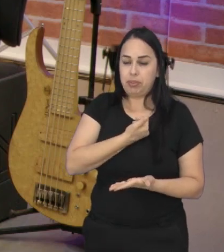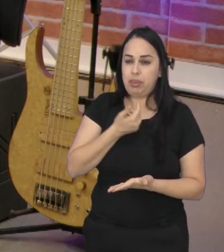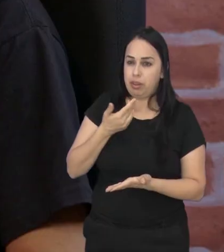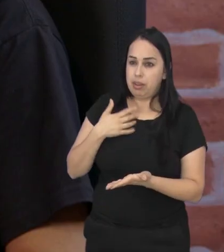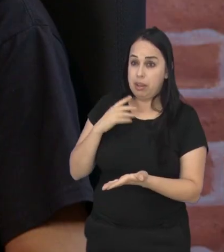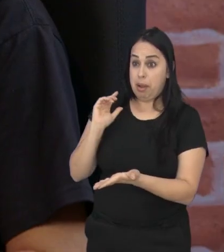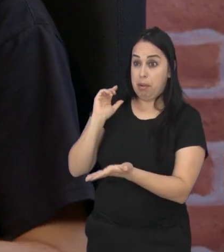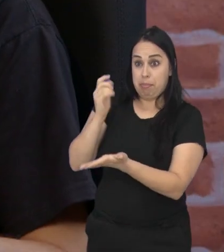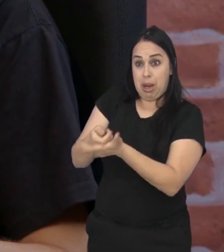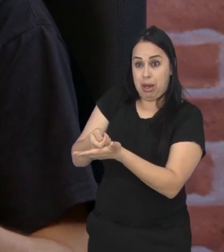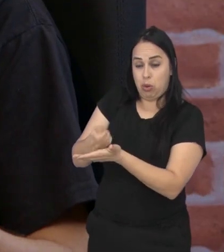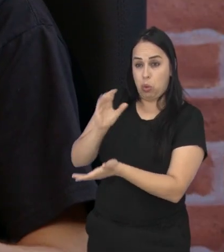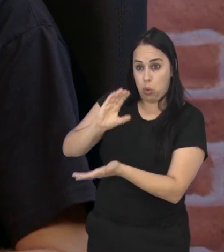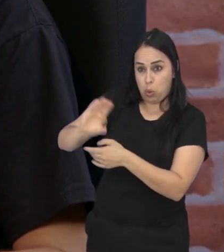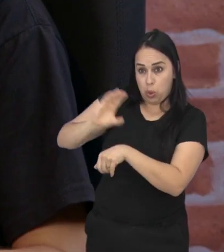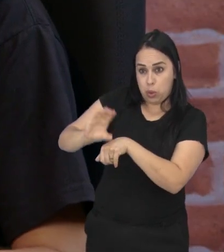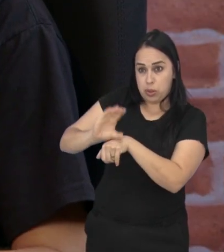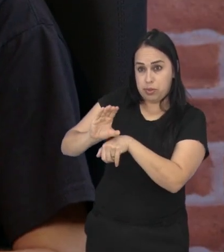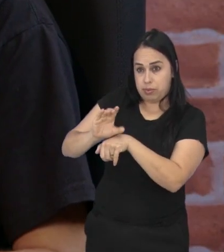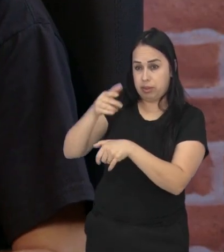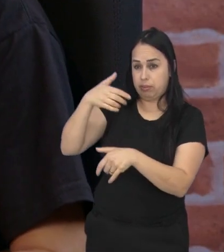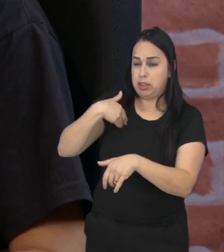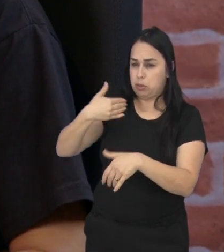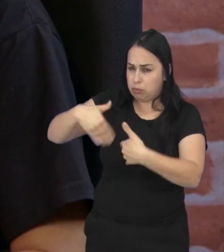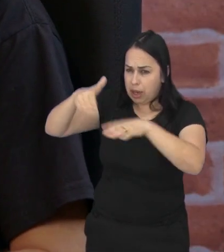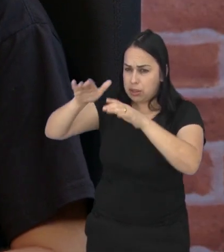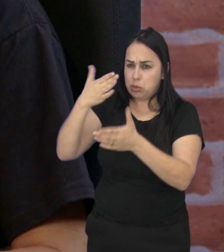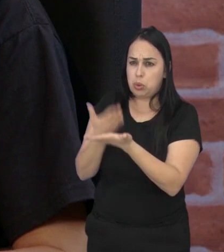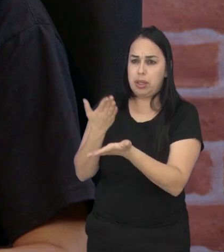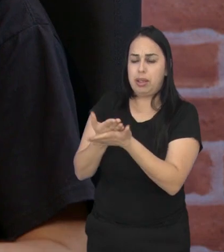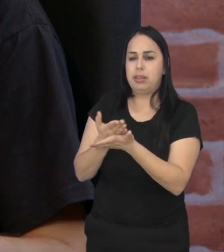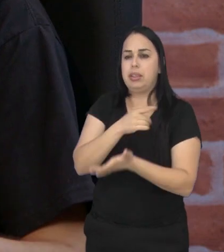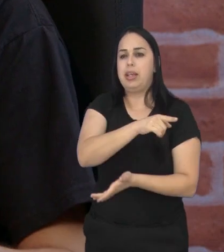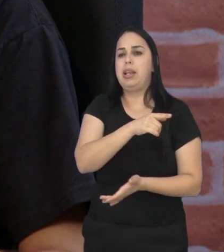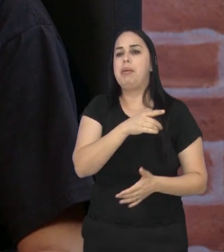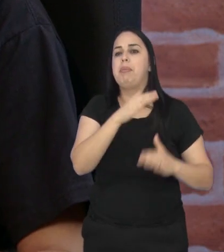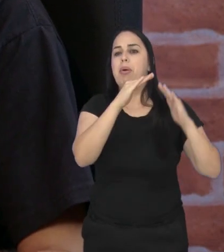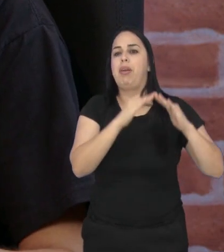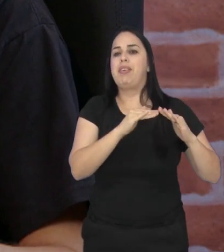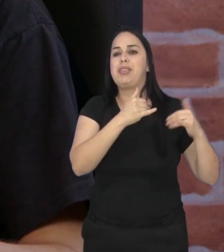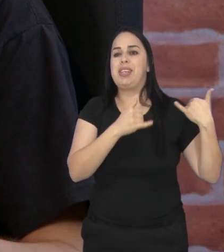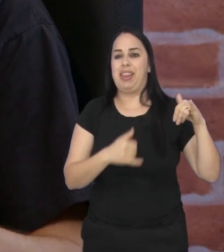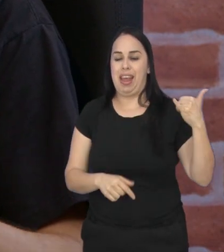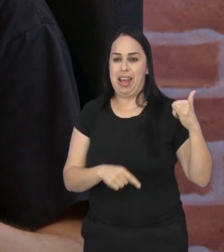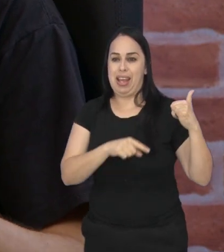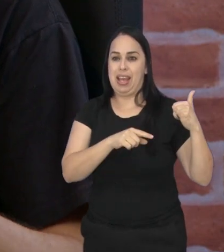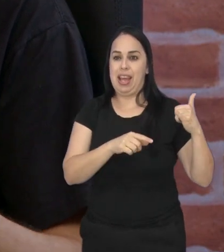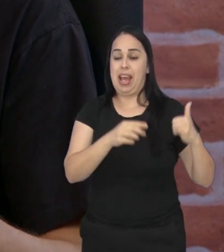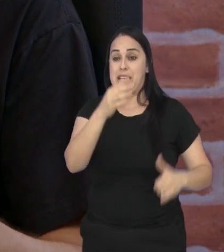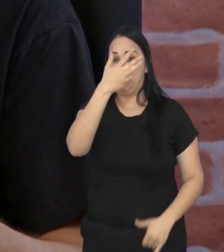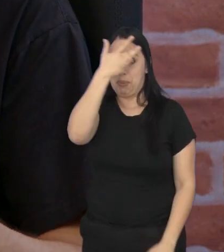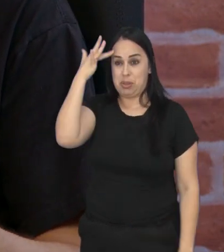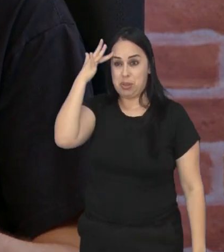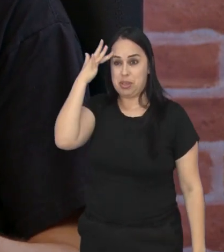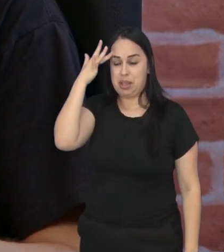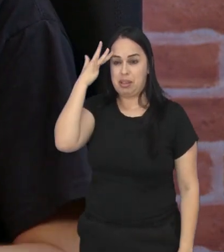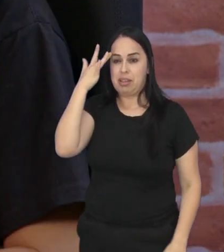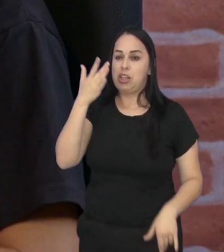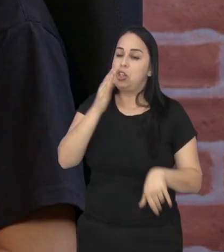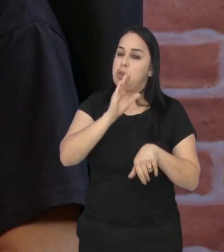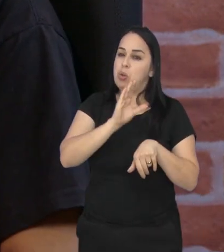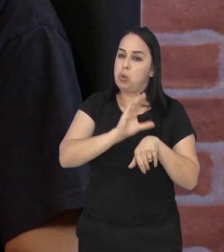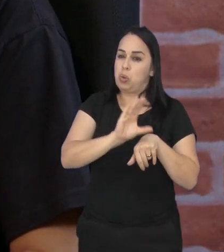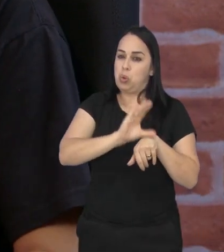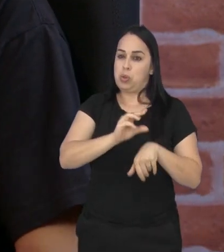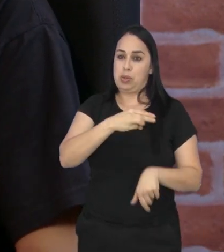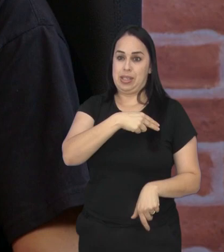alguma coisa. E ele tinha muito aquela coisa, ele morou ali em Santana e ele tinha muito aquela visão do Senai. As pessoas passavam pelo Senai e saíam dali para